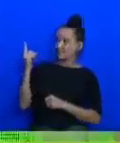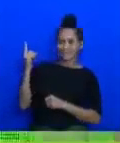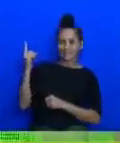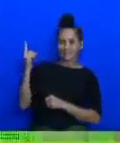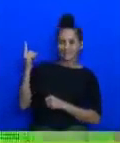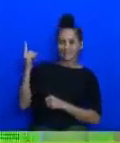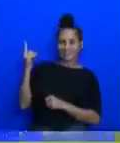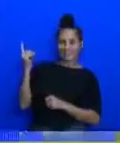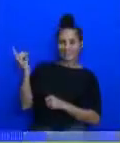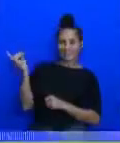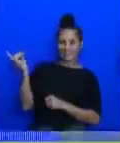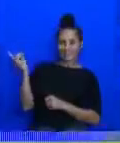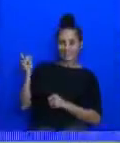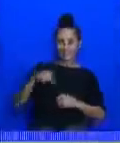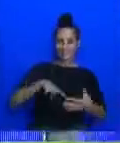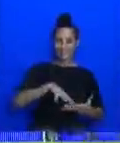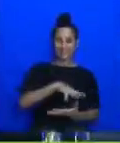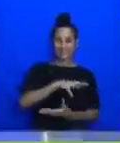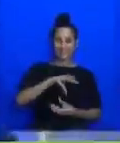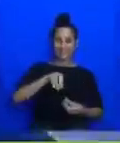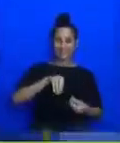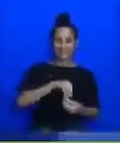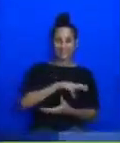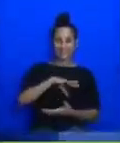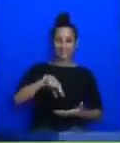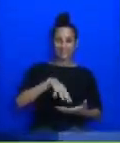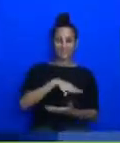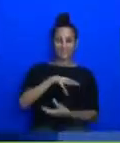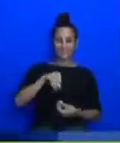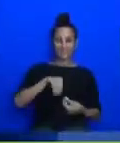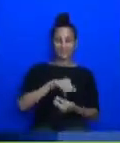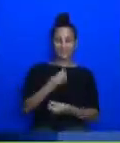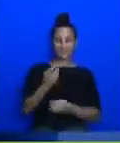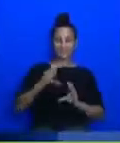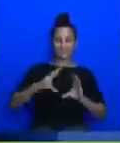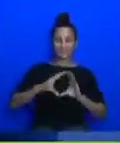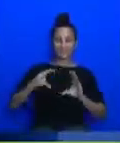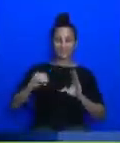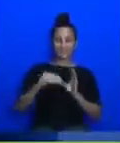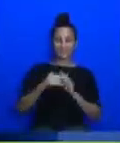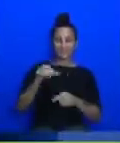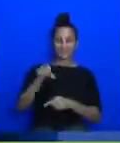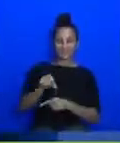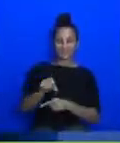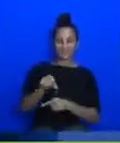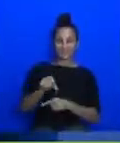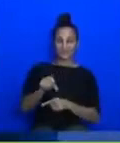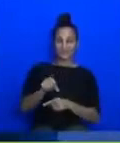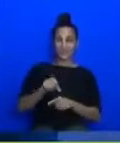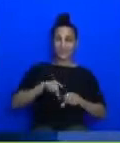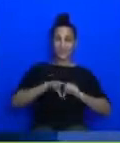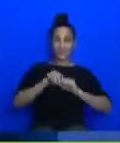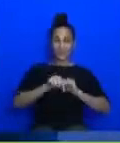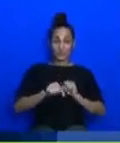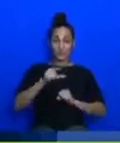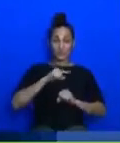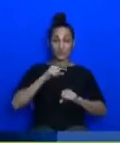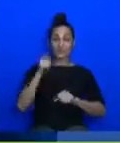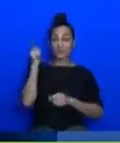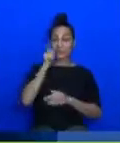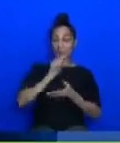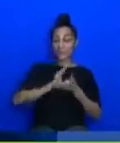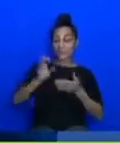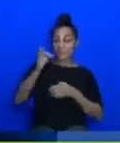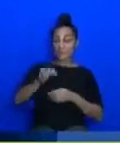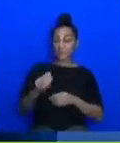posicionada, valendo. Globo recarregado, embaralhando 10 bolas numeradas de 0 a 9. No Super 7 você ganha